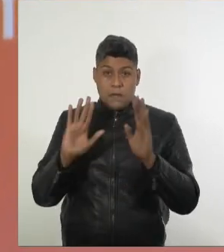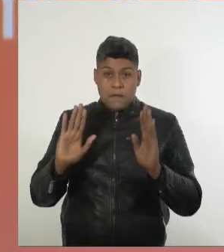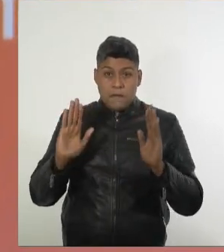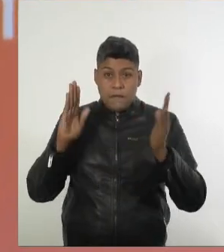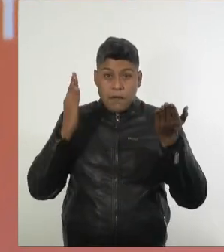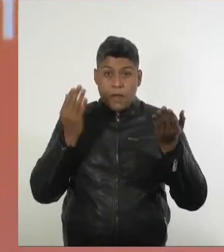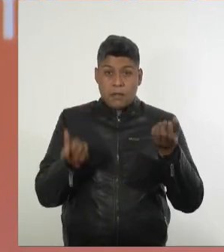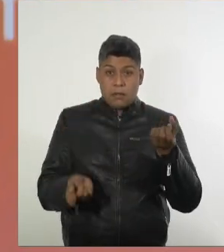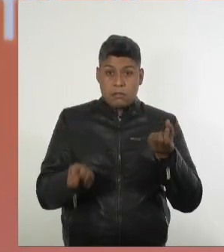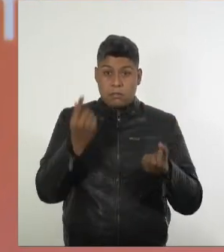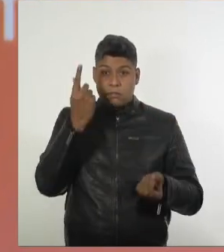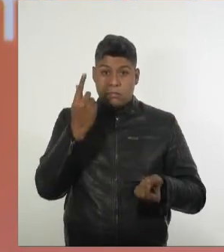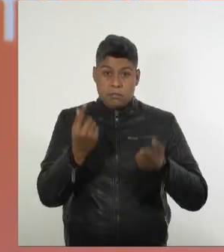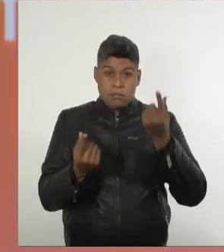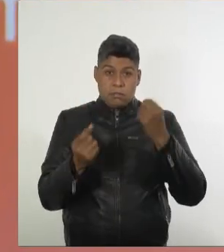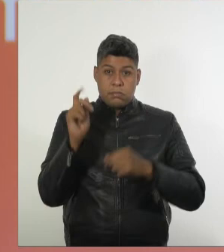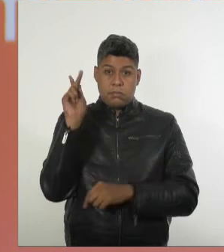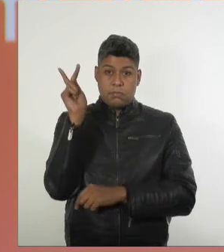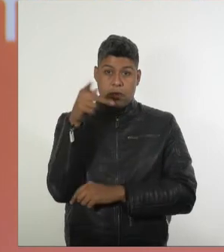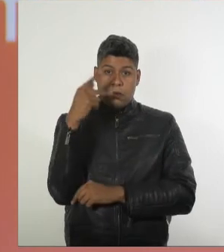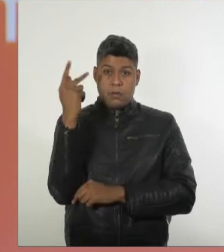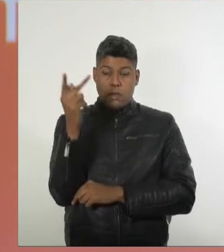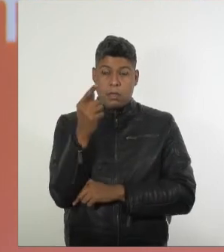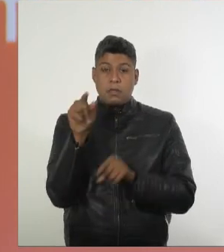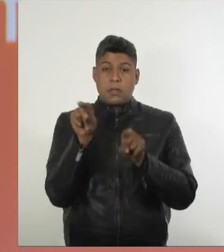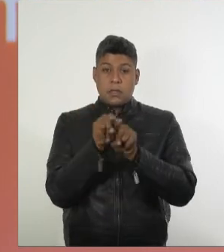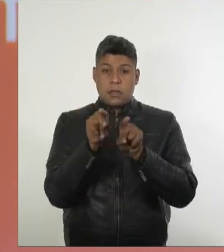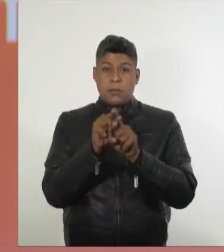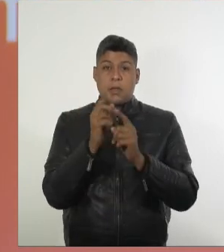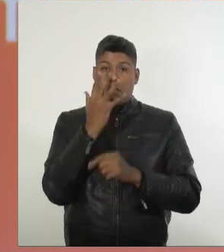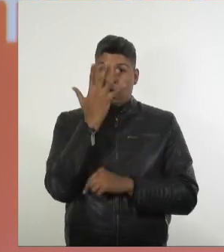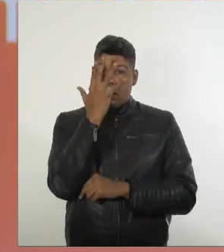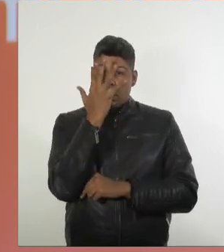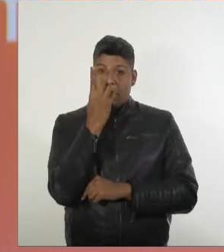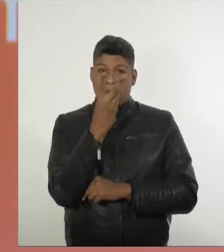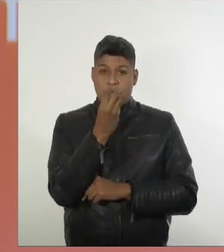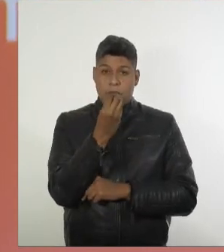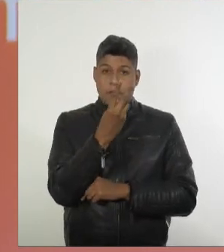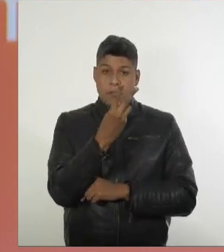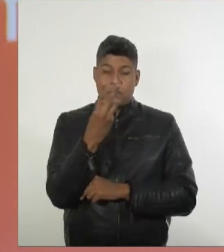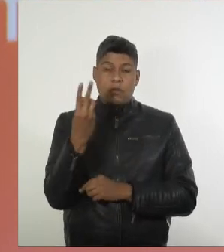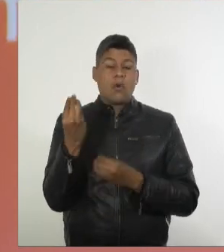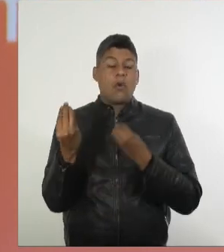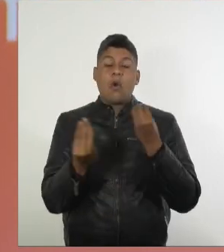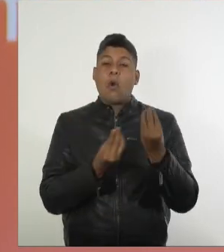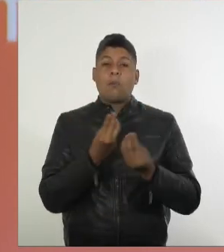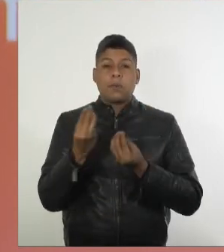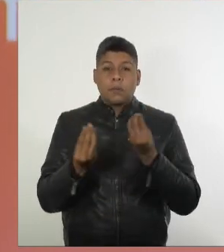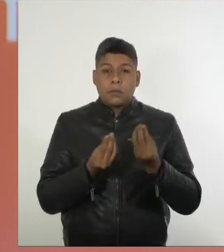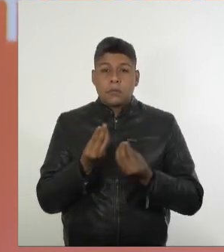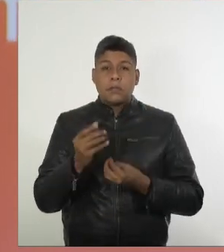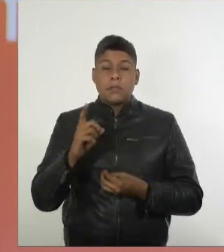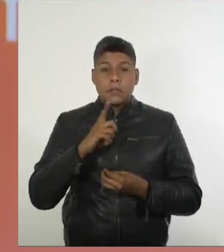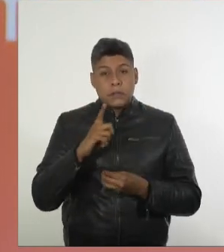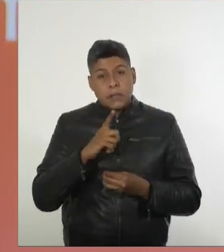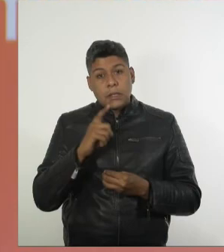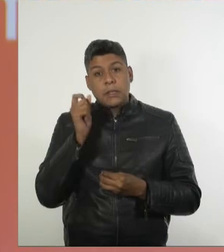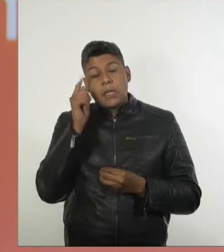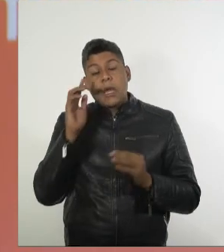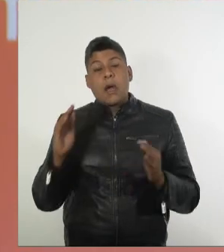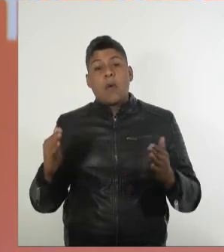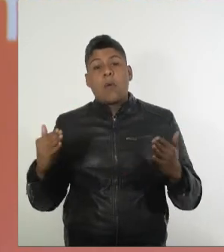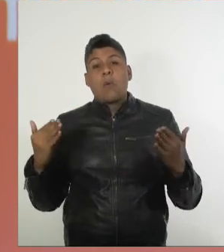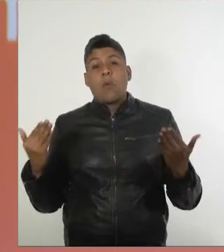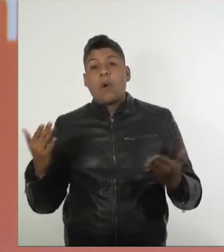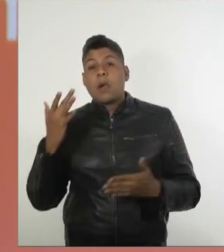de Réveillon na Avenida Paulista e também o Carnaval de 2022. Como estão essas discussões? Já há uma previsão de